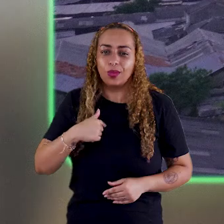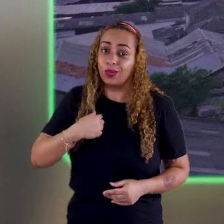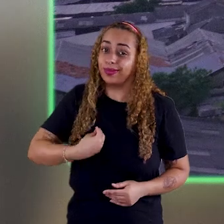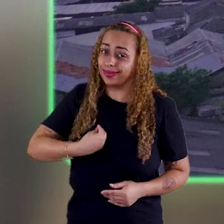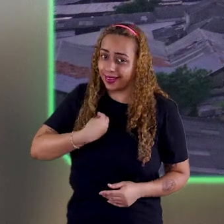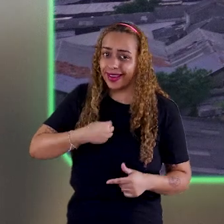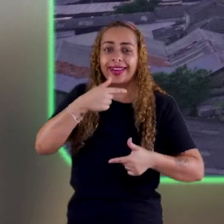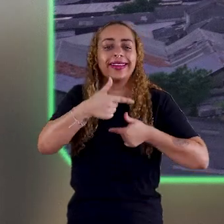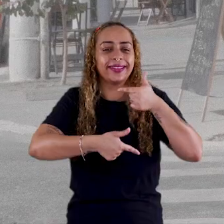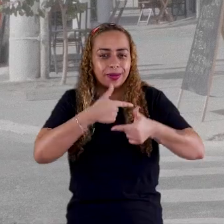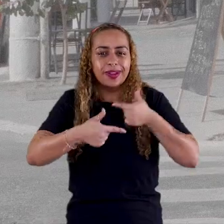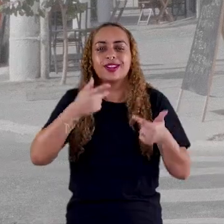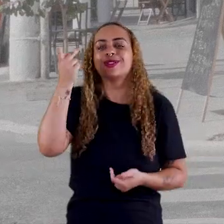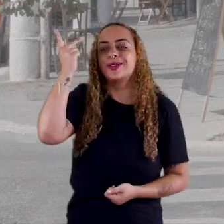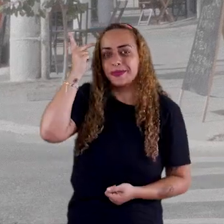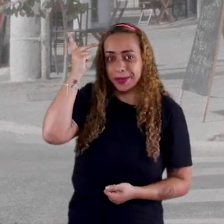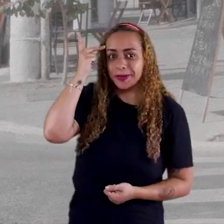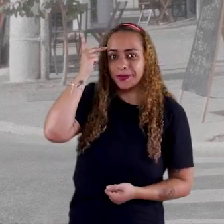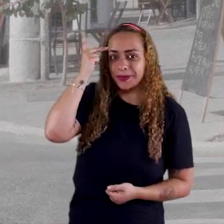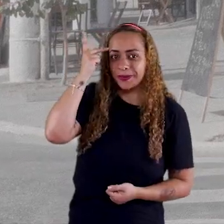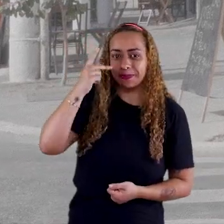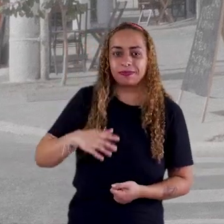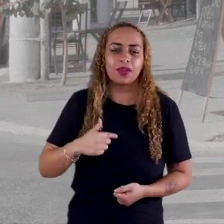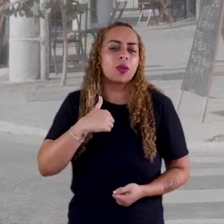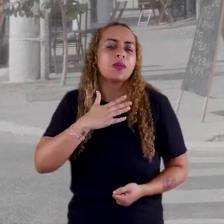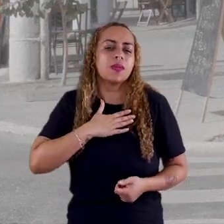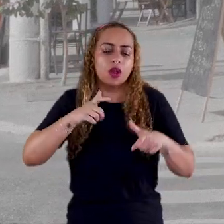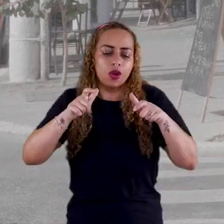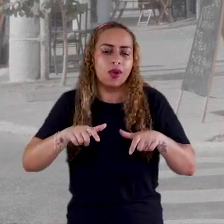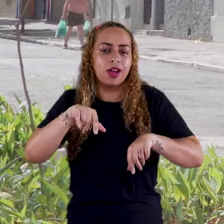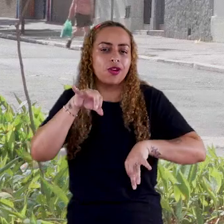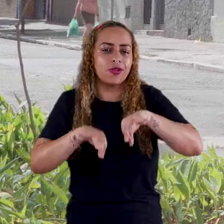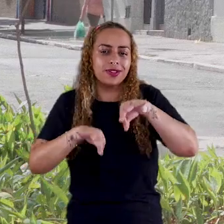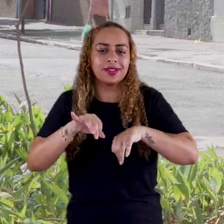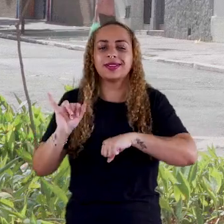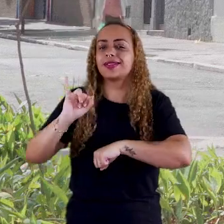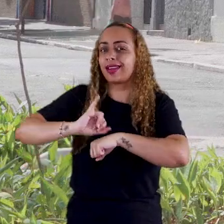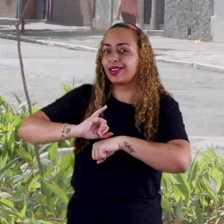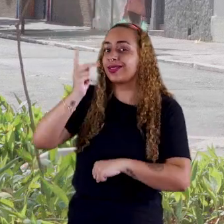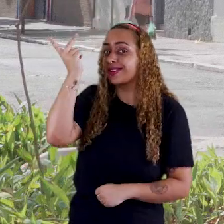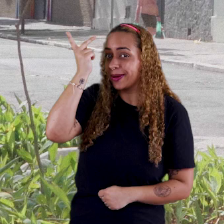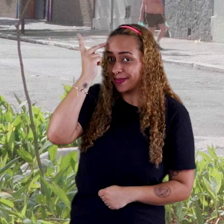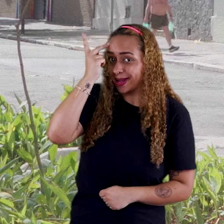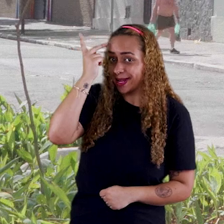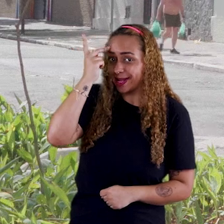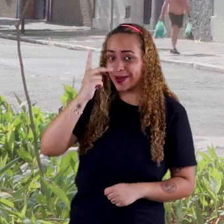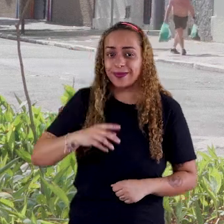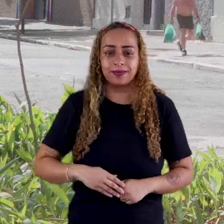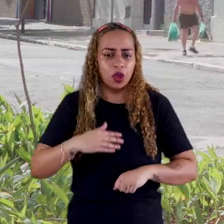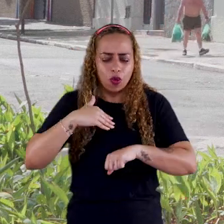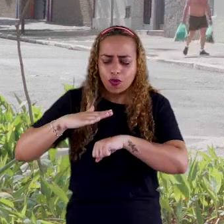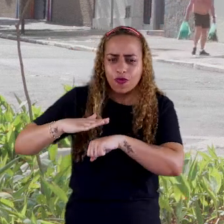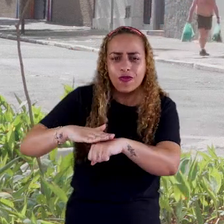Eu vivo e trabalho em São Paulo. Meu ateliê é no centro da cidade. E produzir a